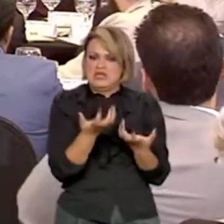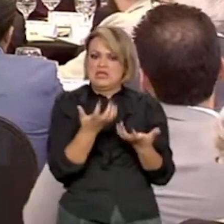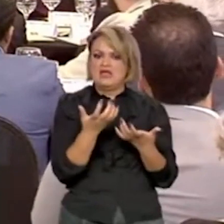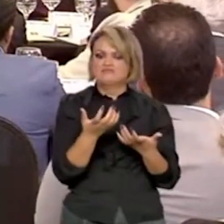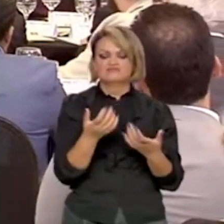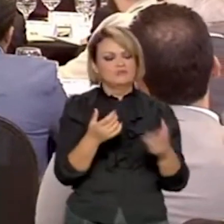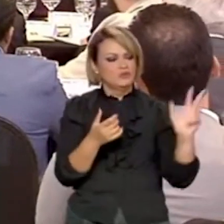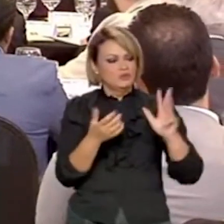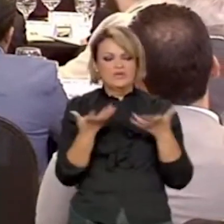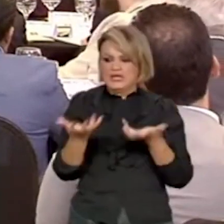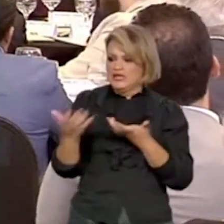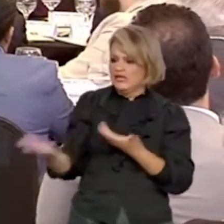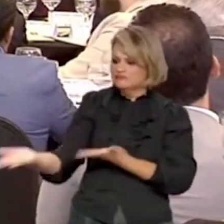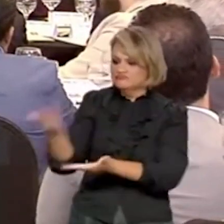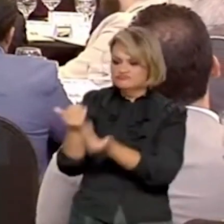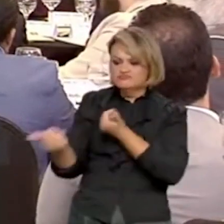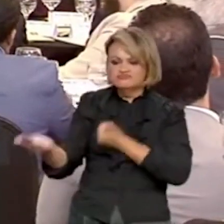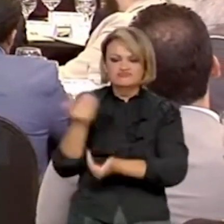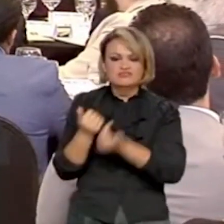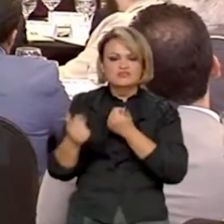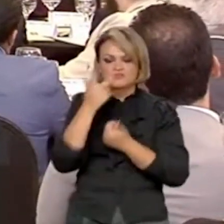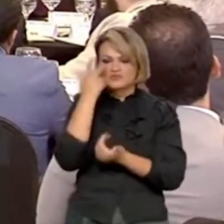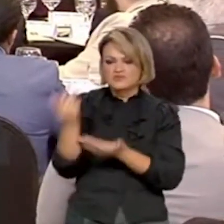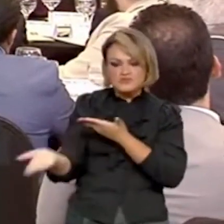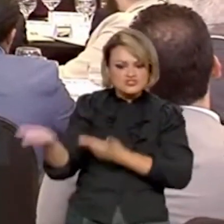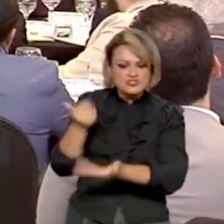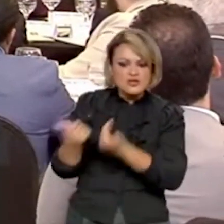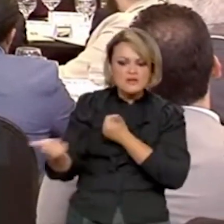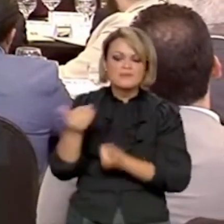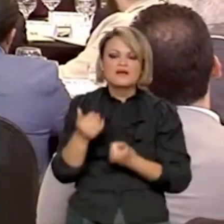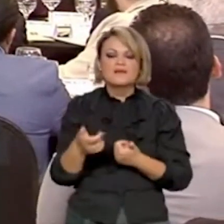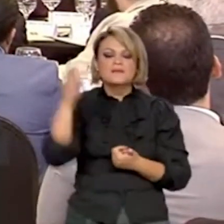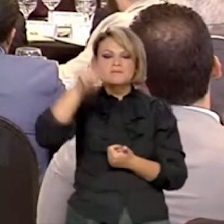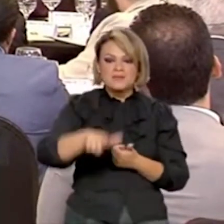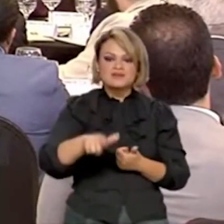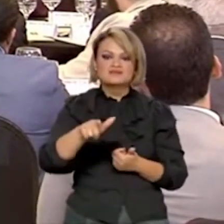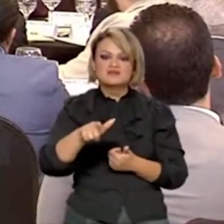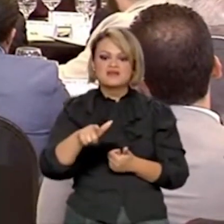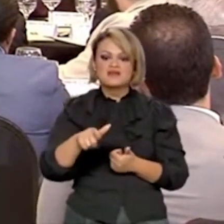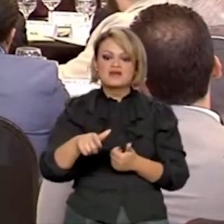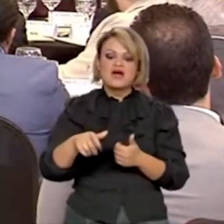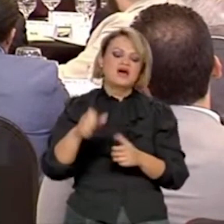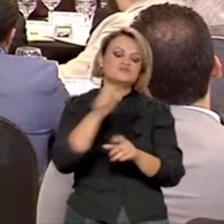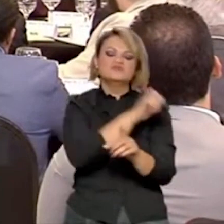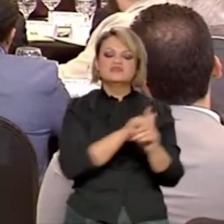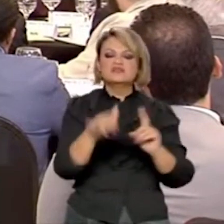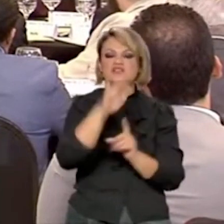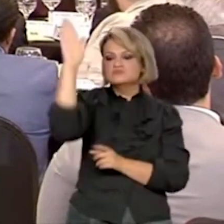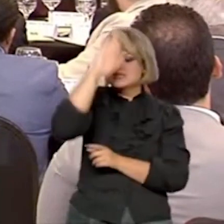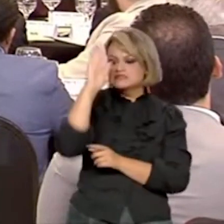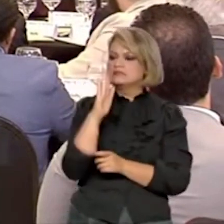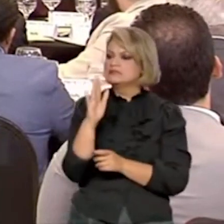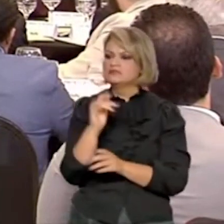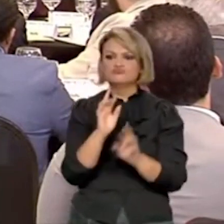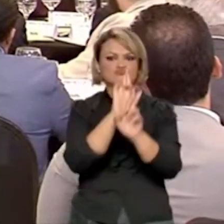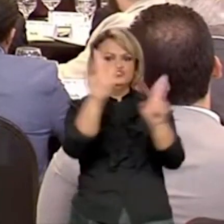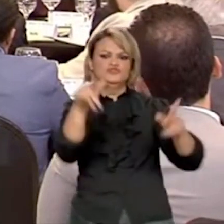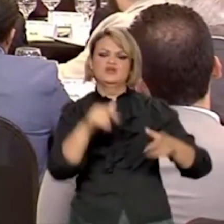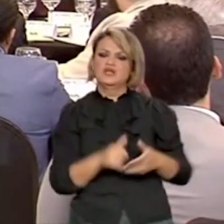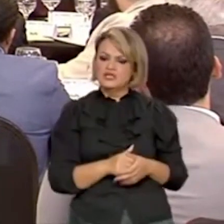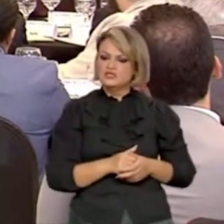abertura do presidente Lula em acolher essa diversidade mas ao mesmo tempo mostrando como a nossa sociedade brasileira mudou